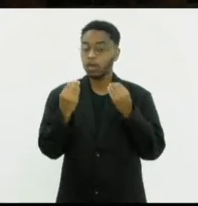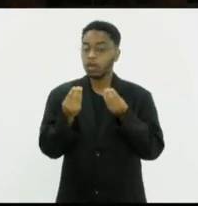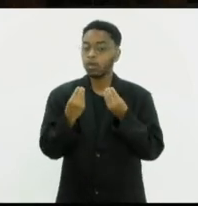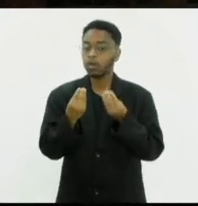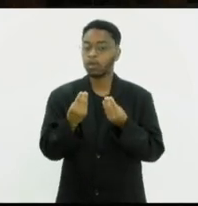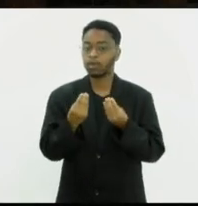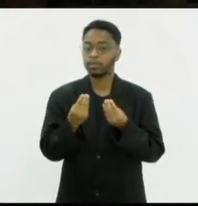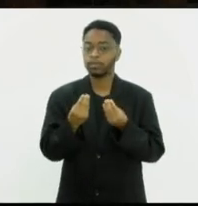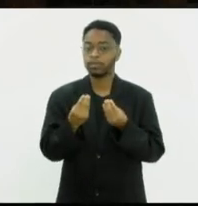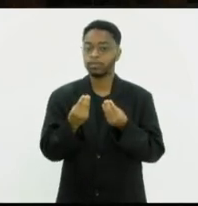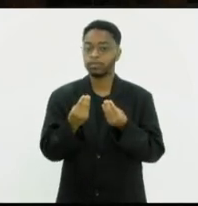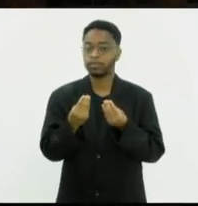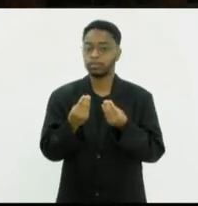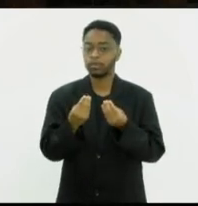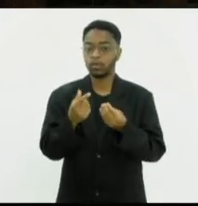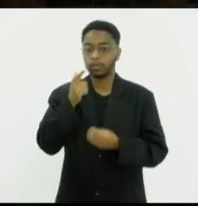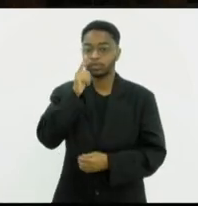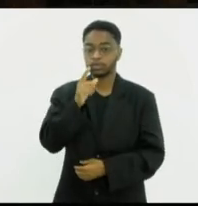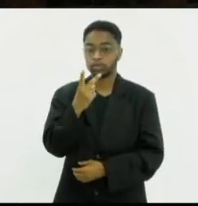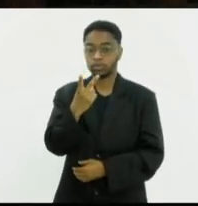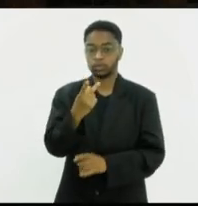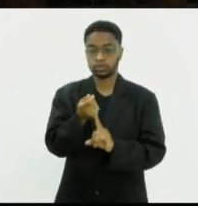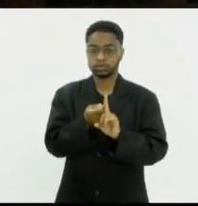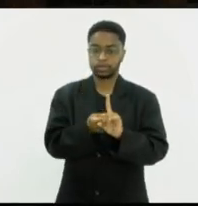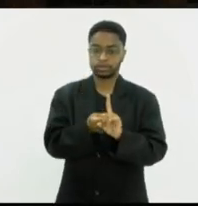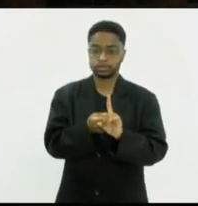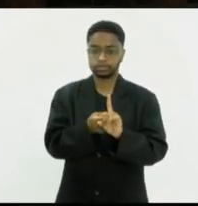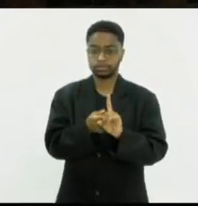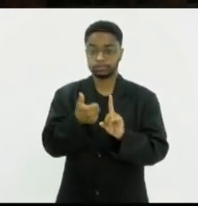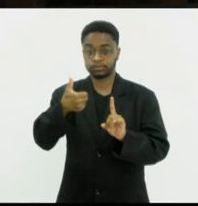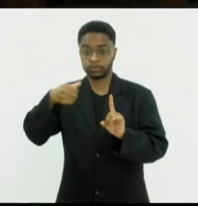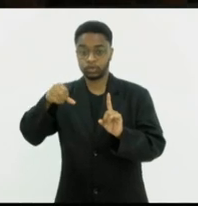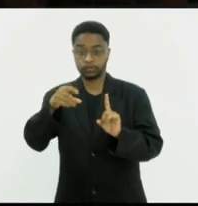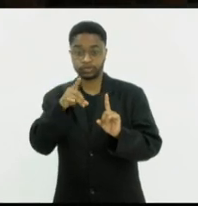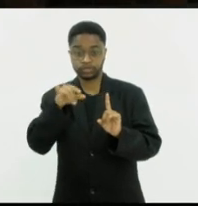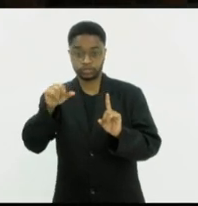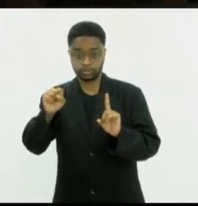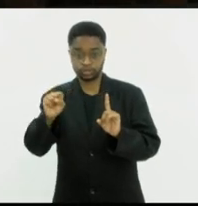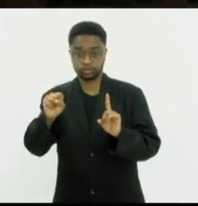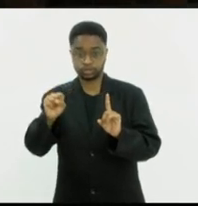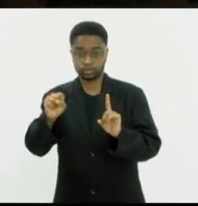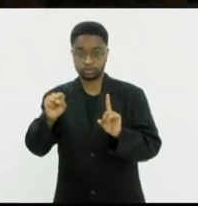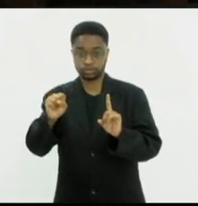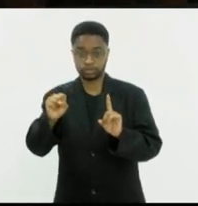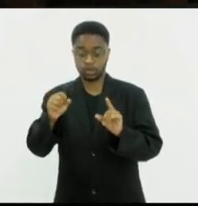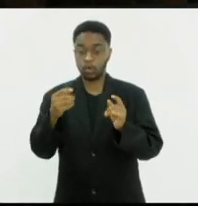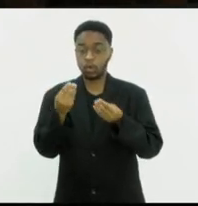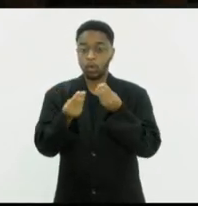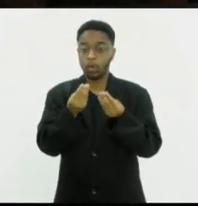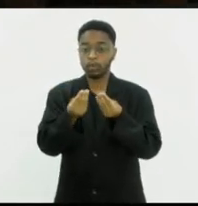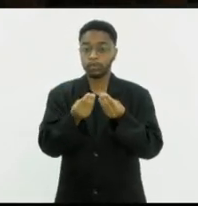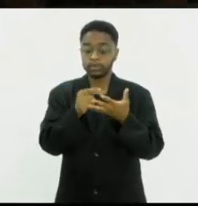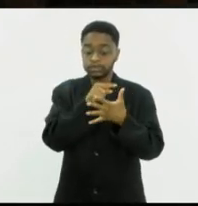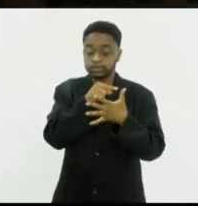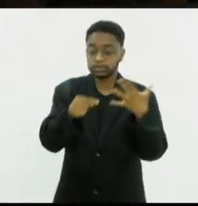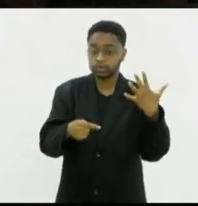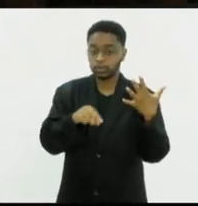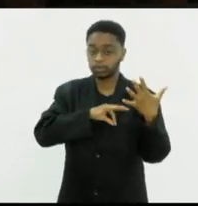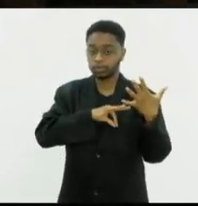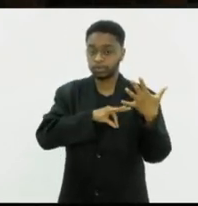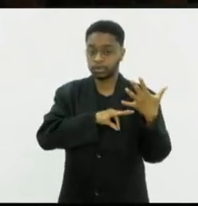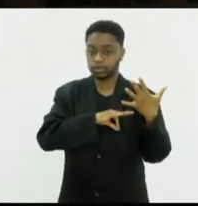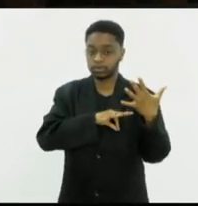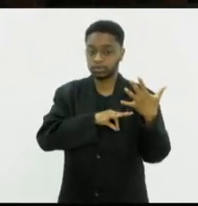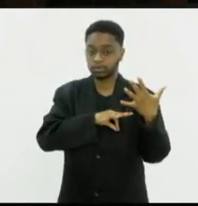possível, em cerca de 2 meses e 19 dias, 5 policiais militares